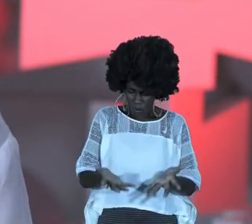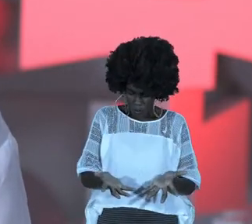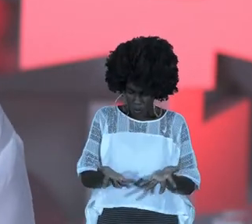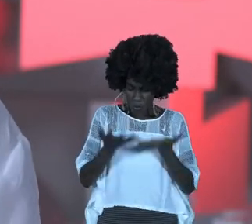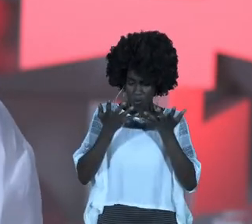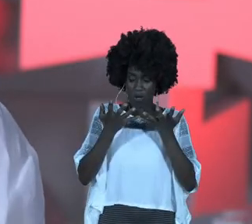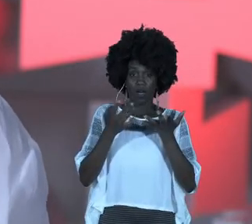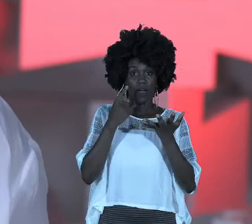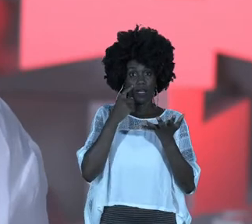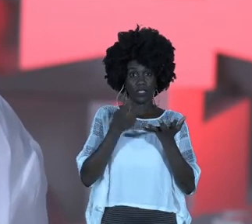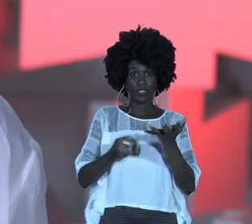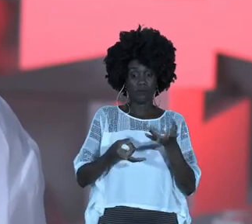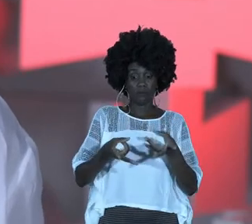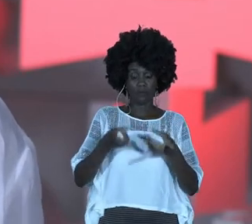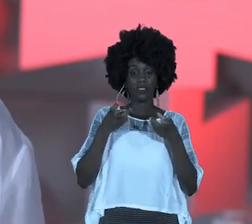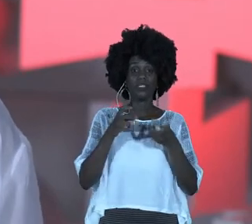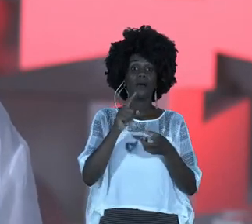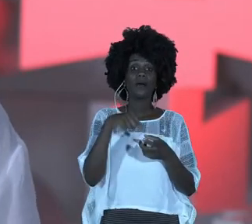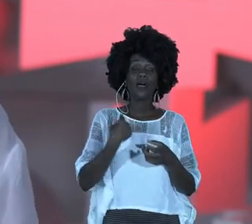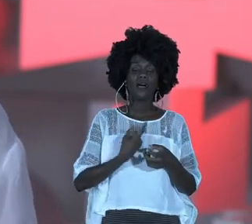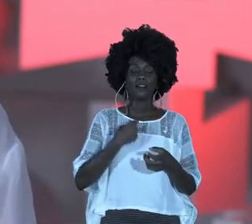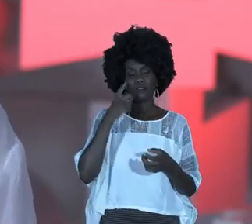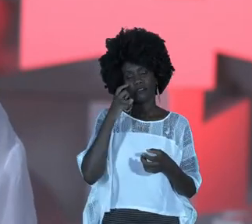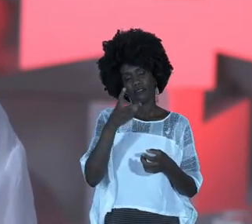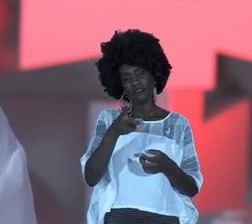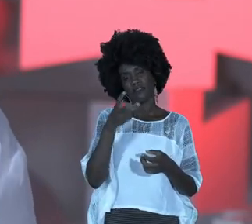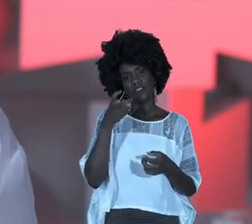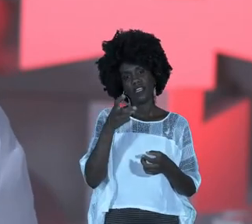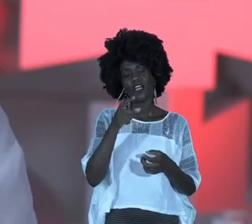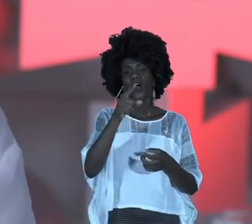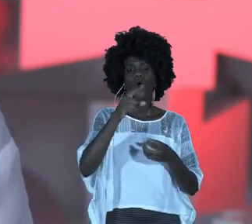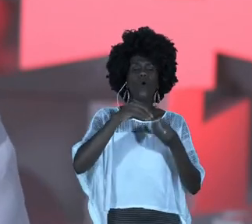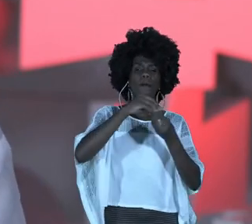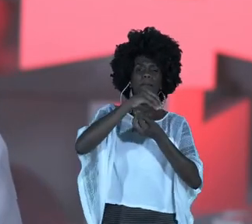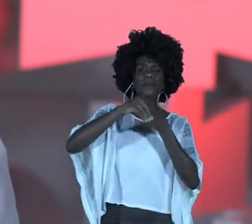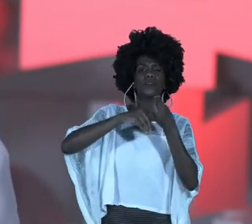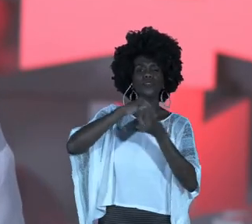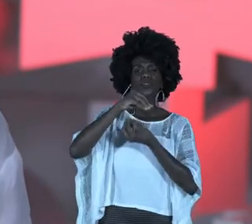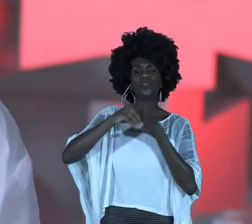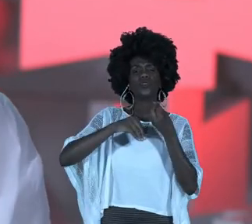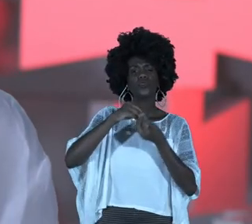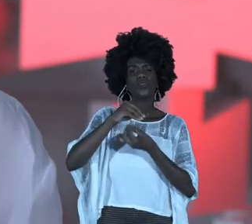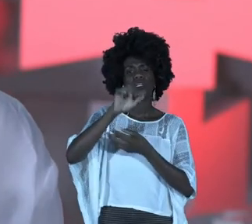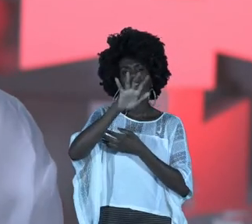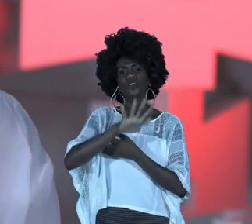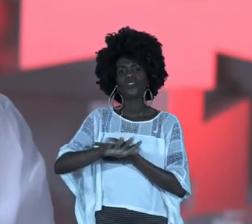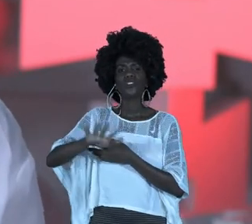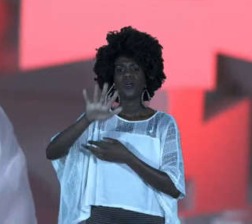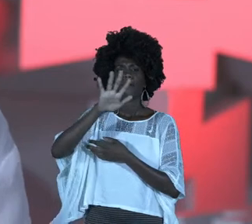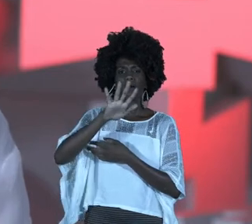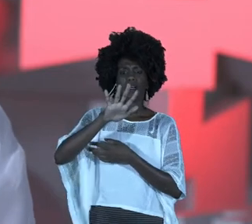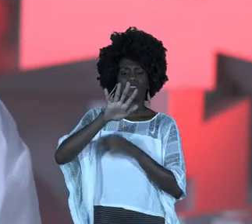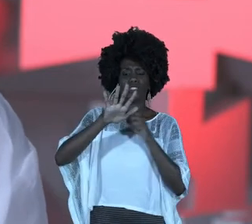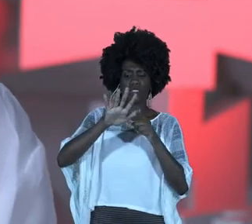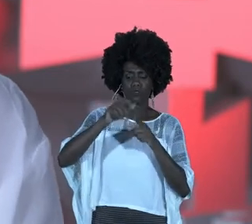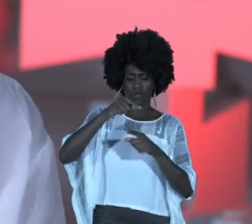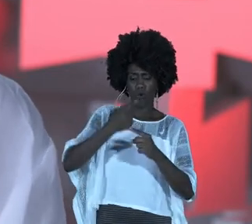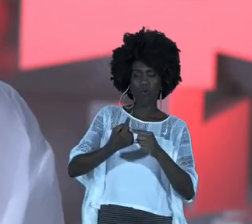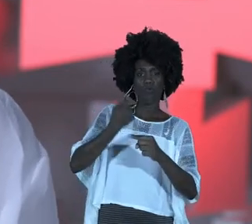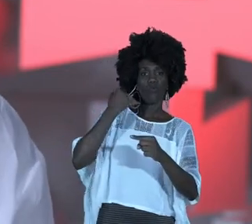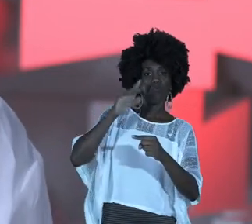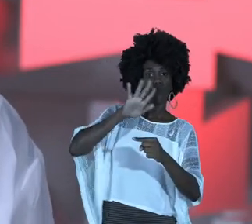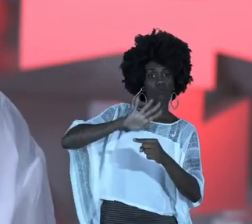para frente. Então, a gente vê um jogo de figura e fundo reversível. Eu chamo